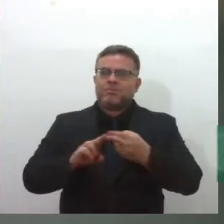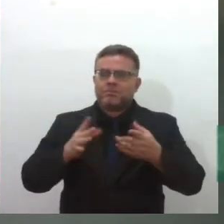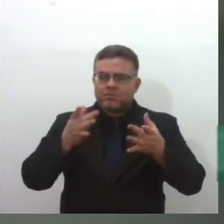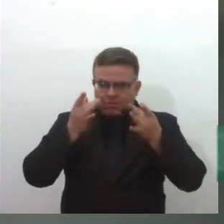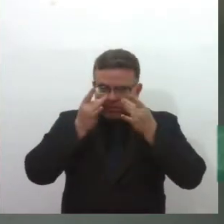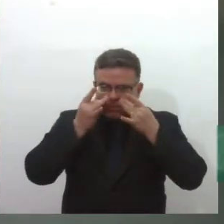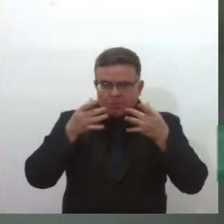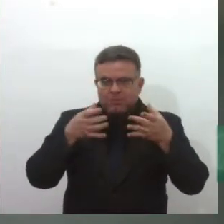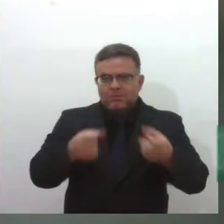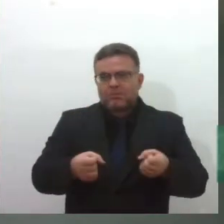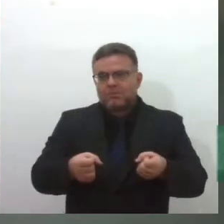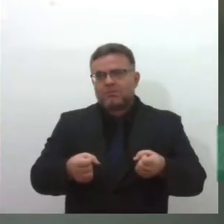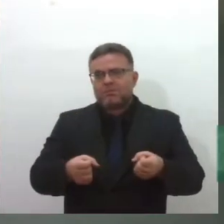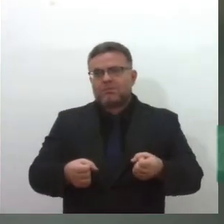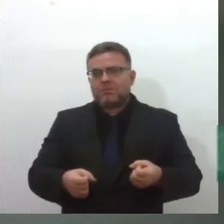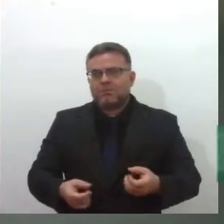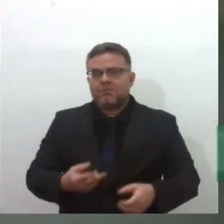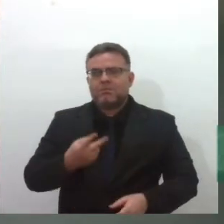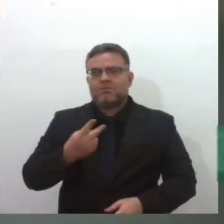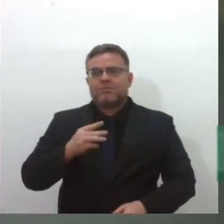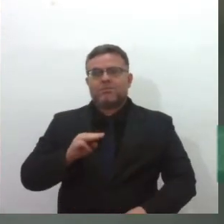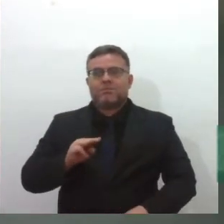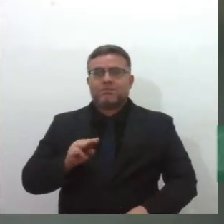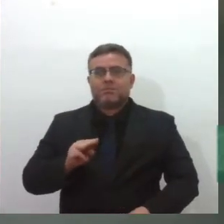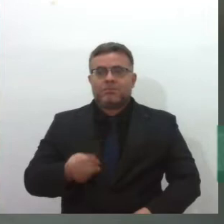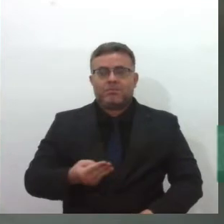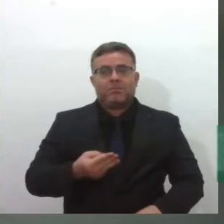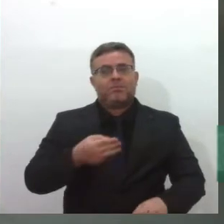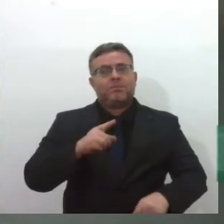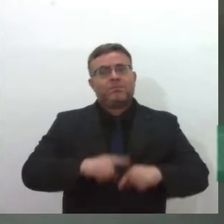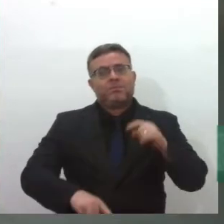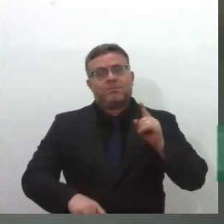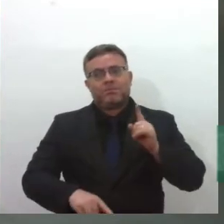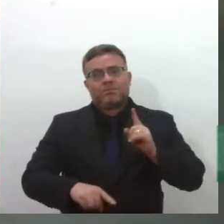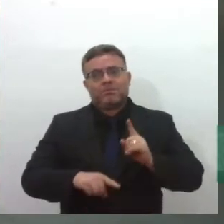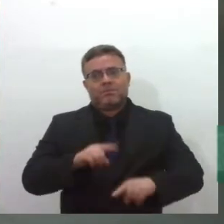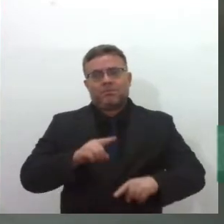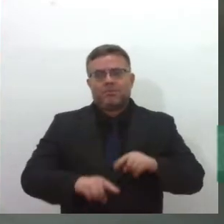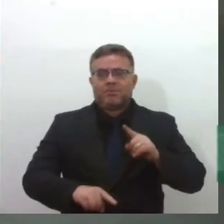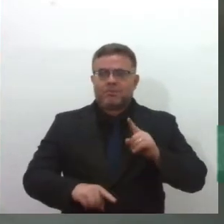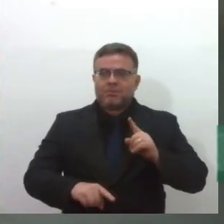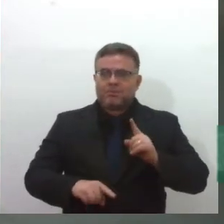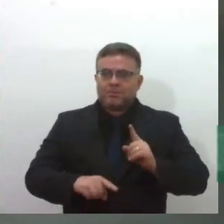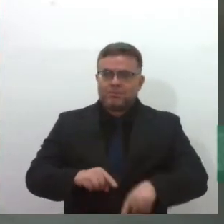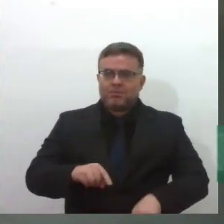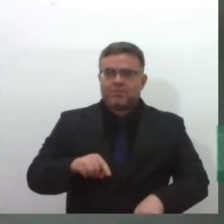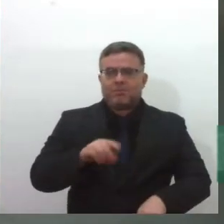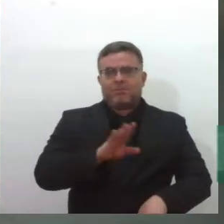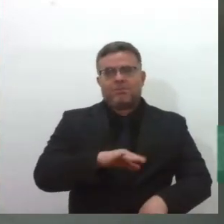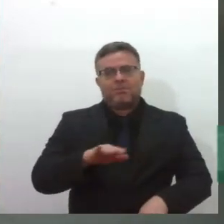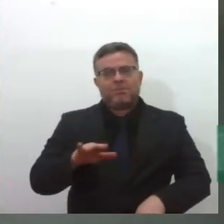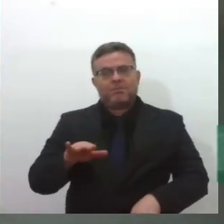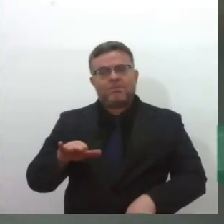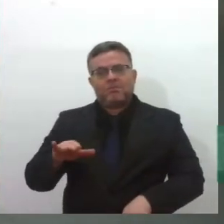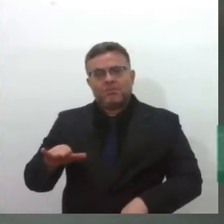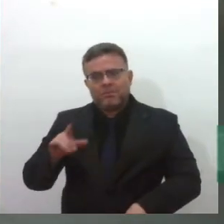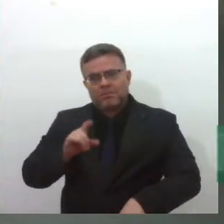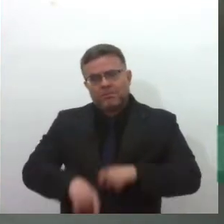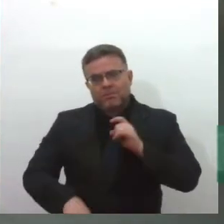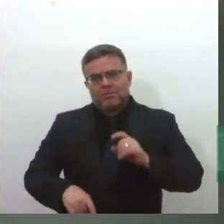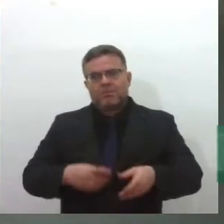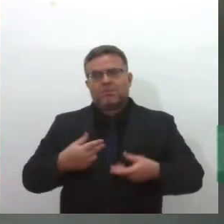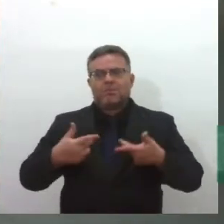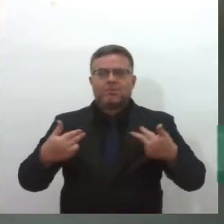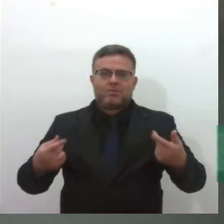posse de mais de 2 mil arquivos de pornografia infanto-juvenil. O caso fez parte aí da Operação Downloader, né,